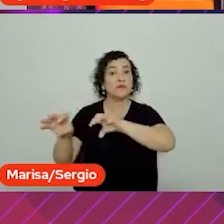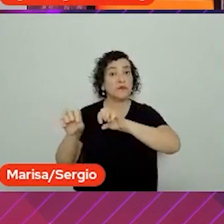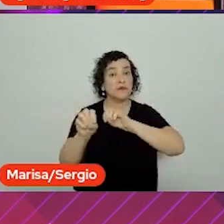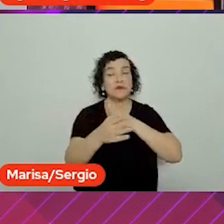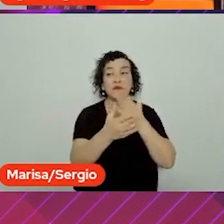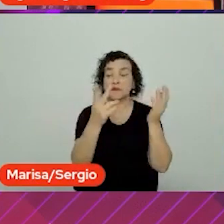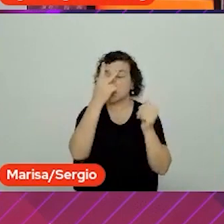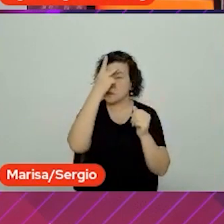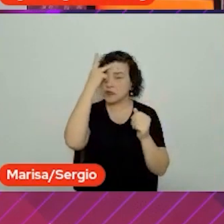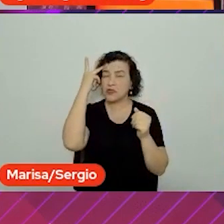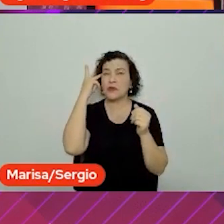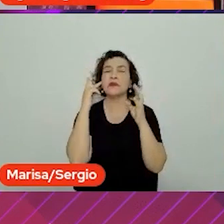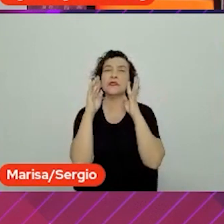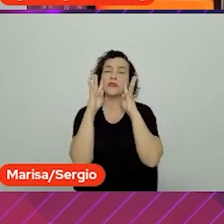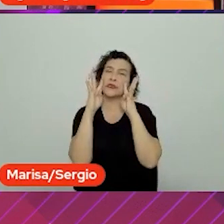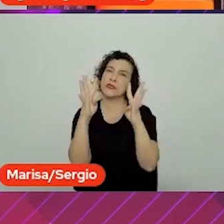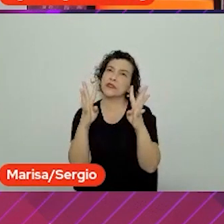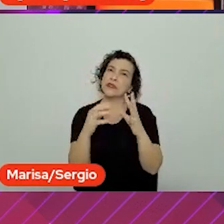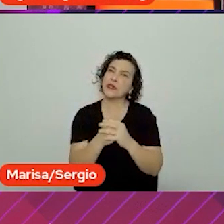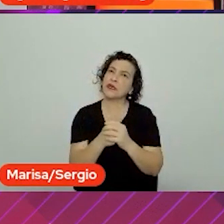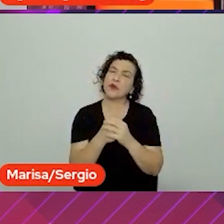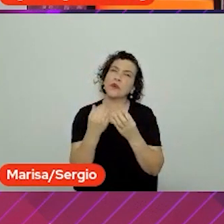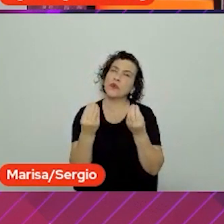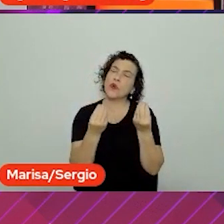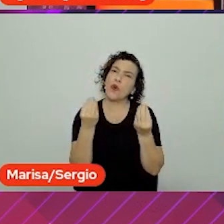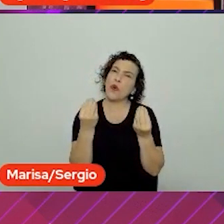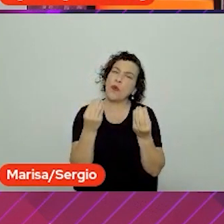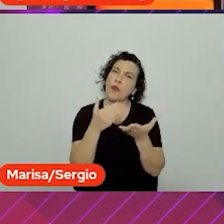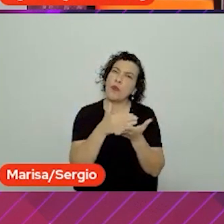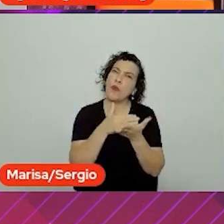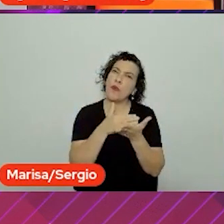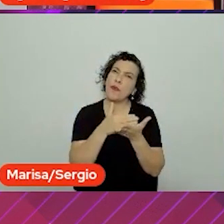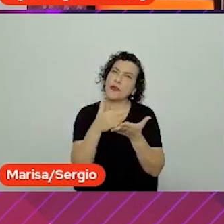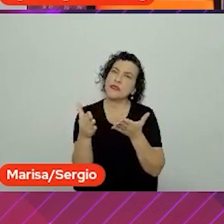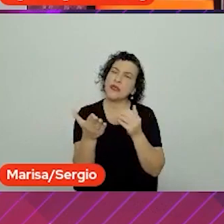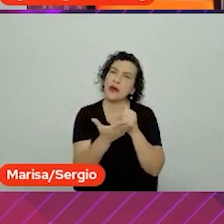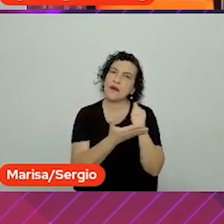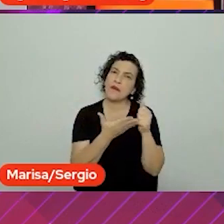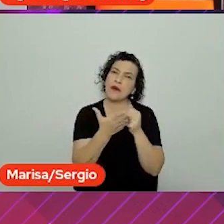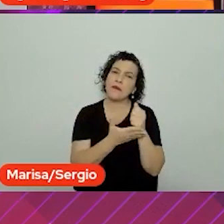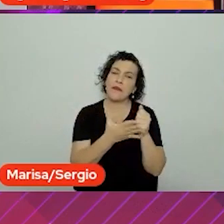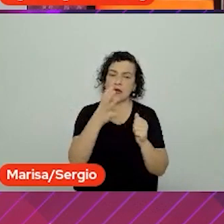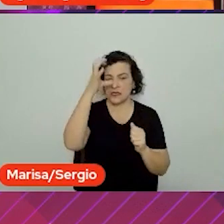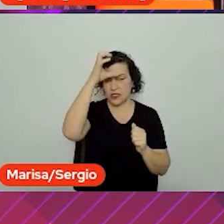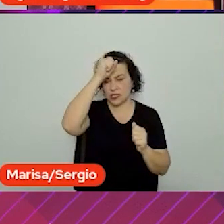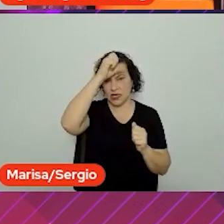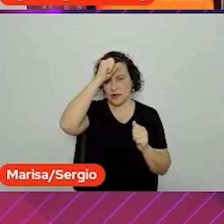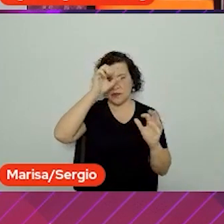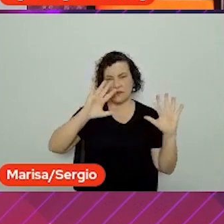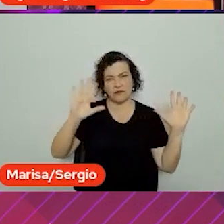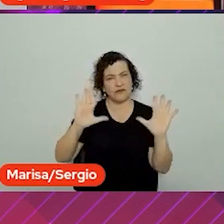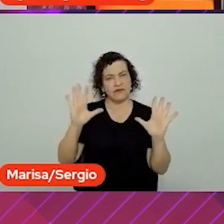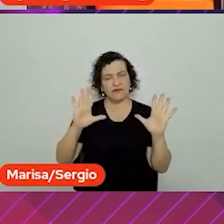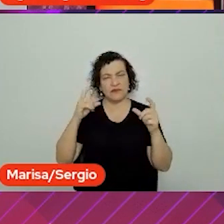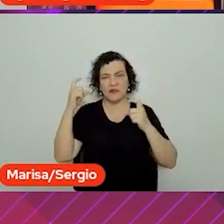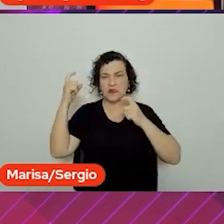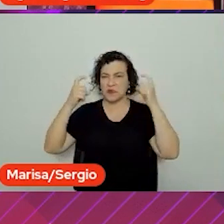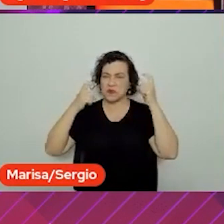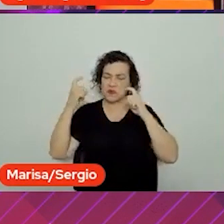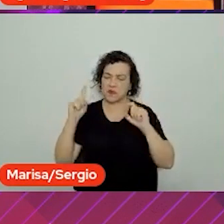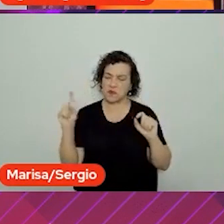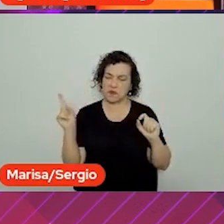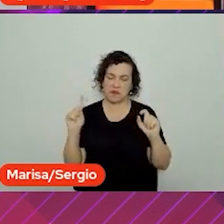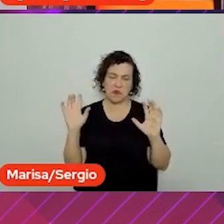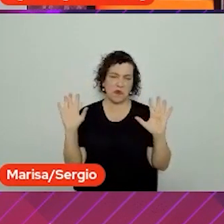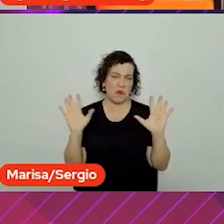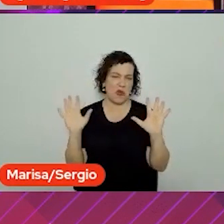ouvissem alguém dizer o que está numa base de conhecimento, sem necessariamente me preocupar com a necessidade, com aquilo que